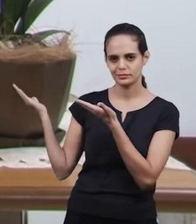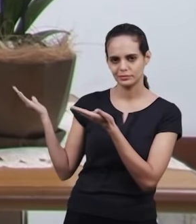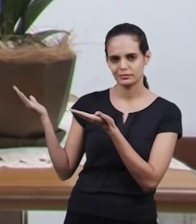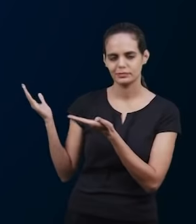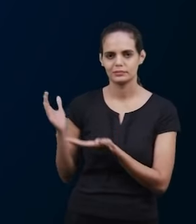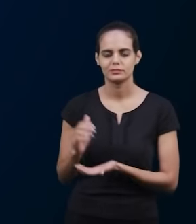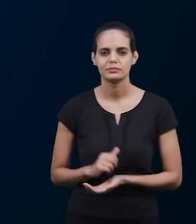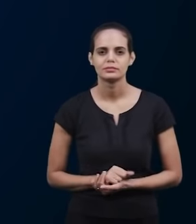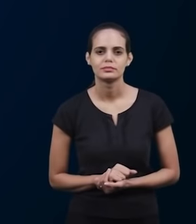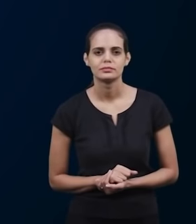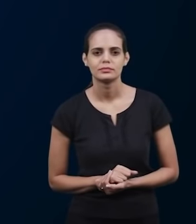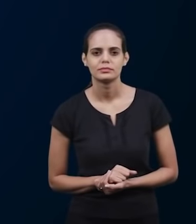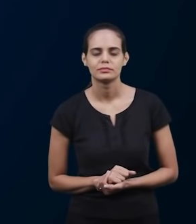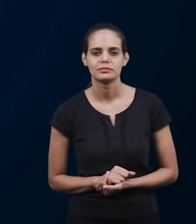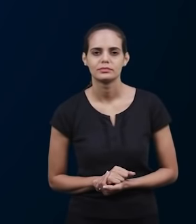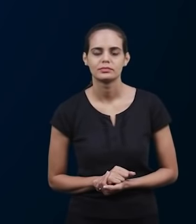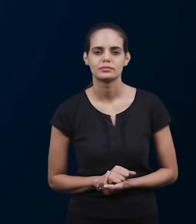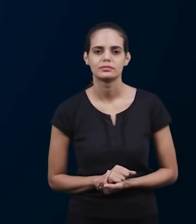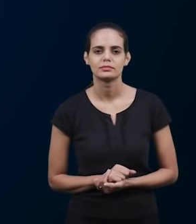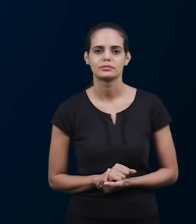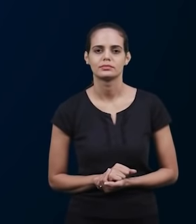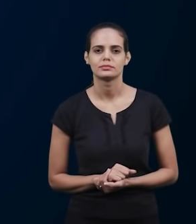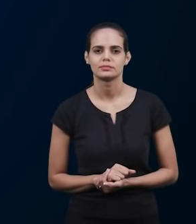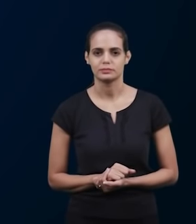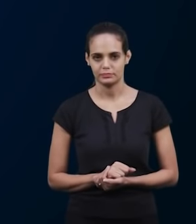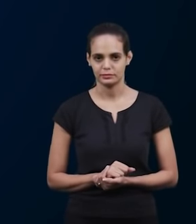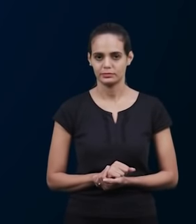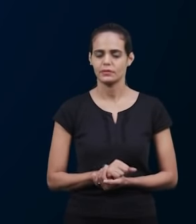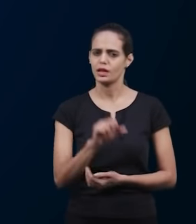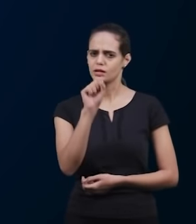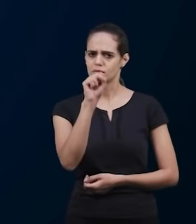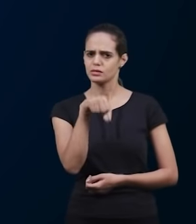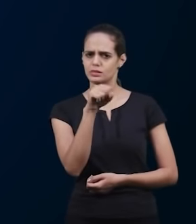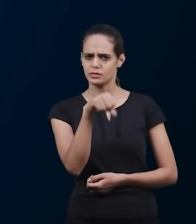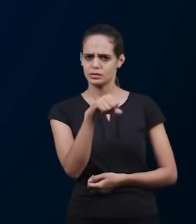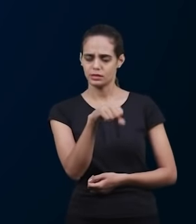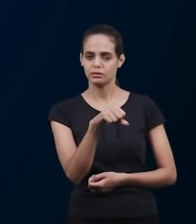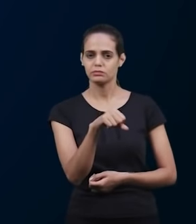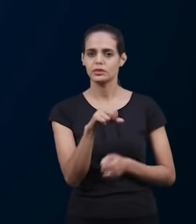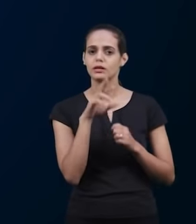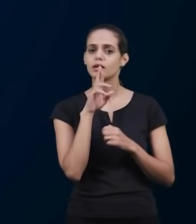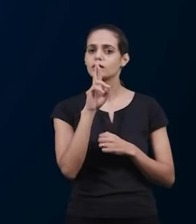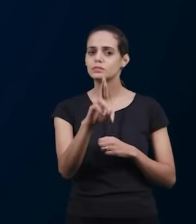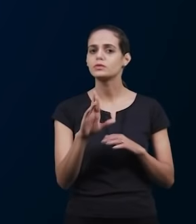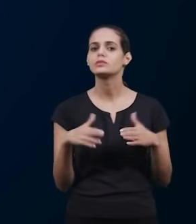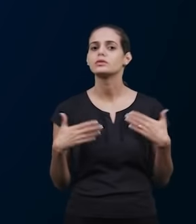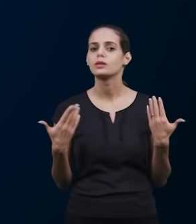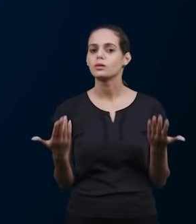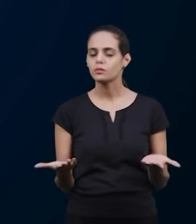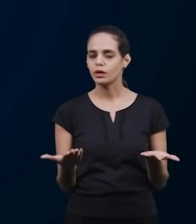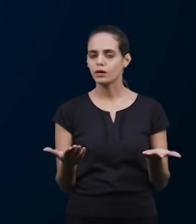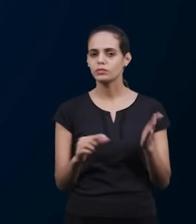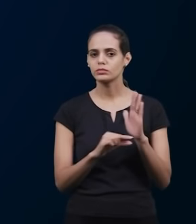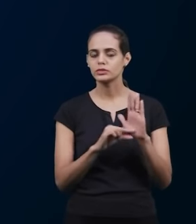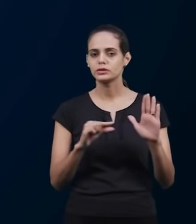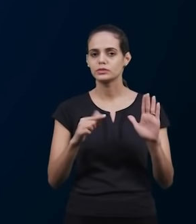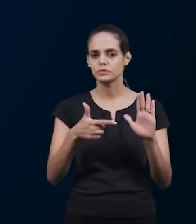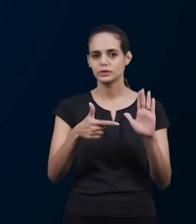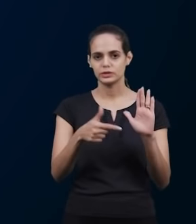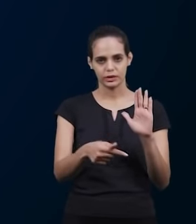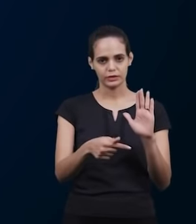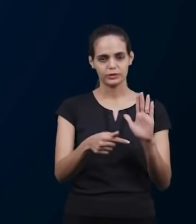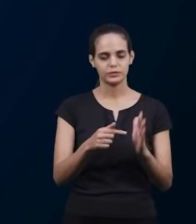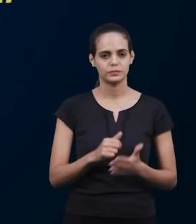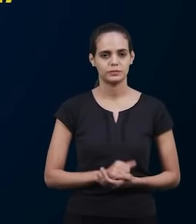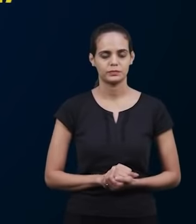ouvi-lo, então. O doutor da lei sabia a resposta? Sim. Em qual versículo está a resposta? Está no versículo